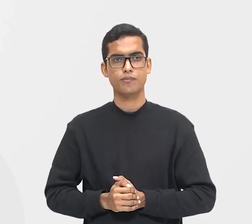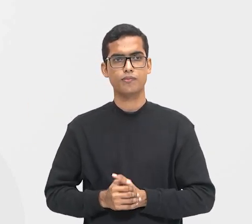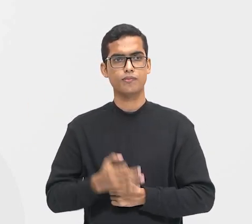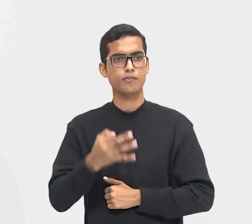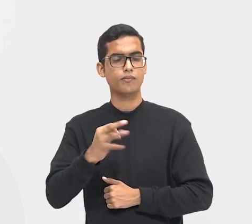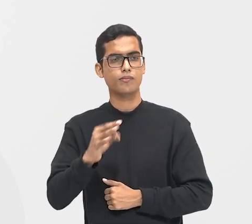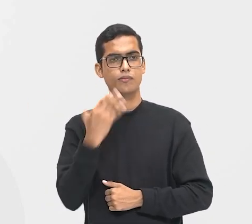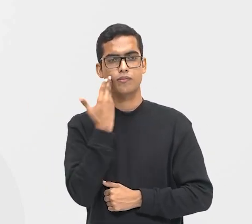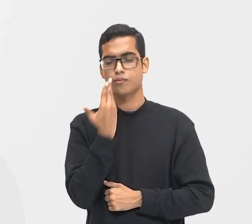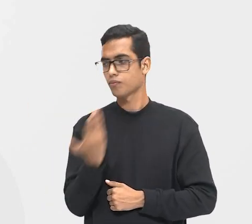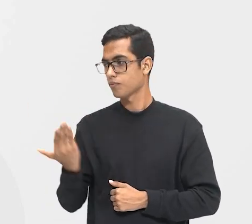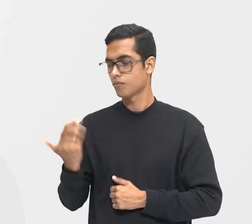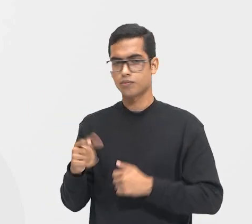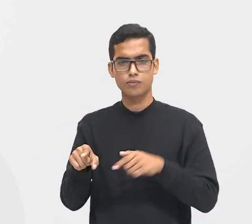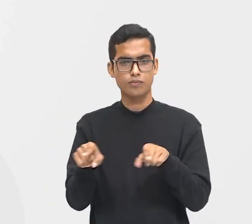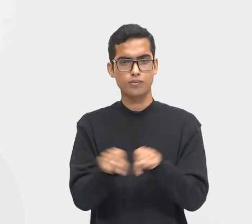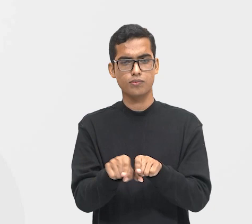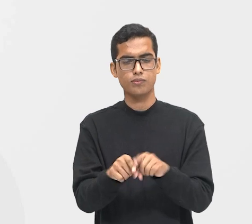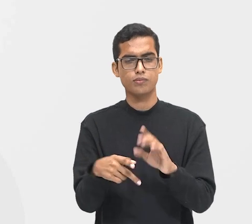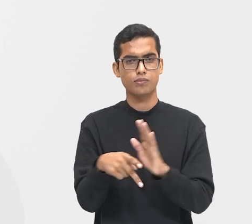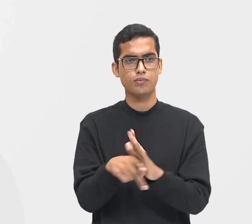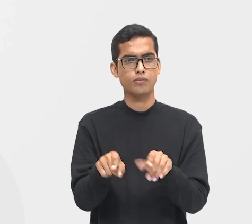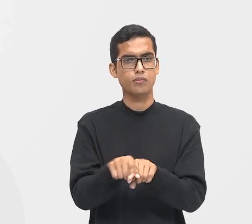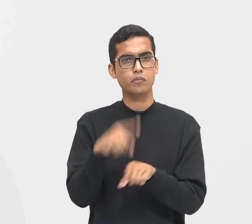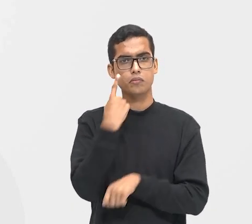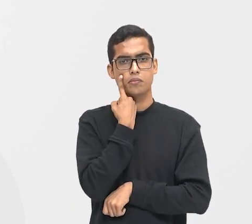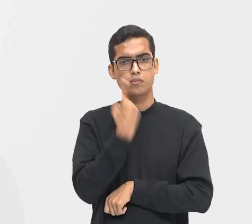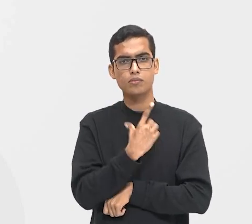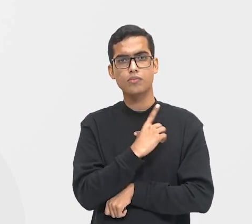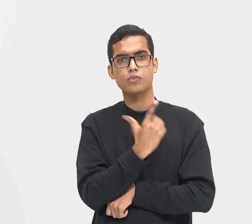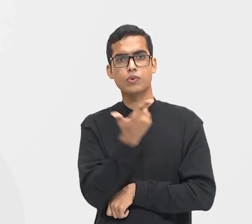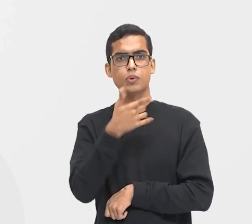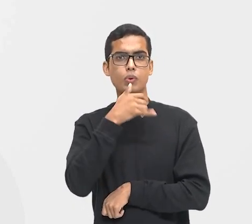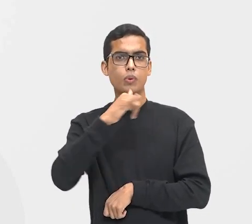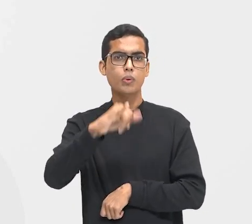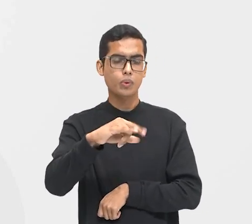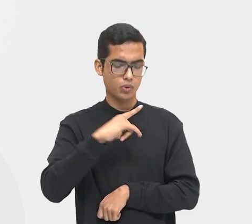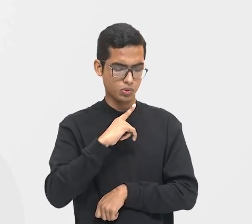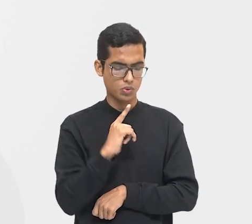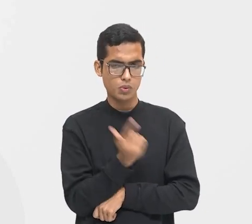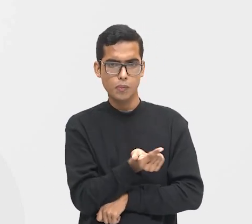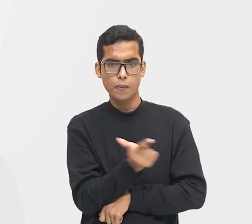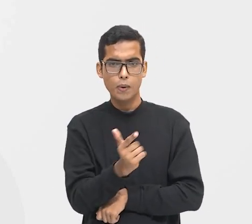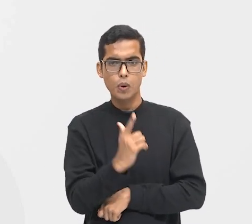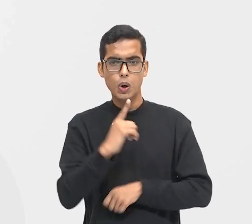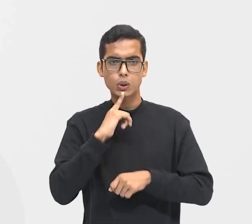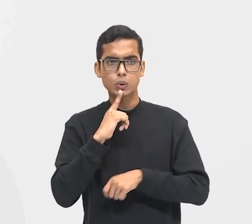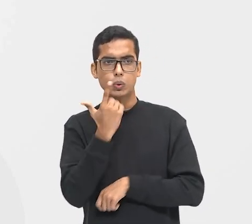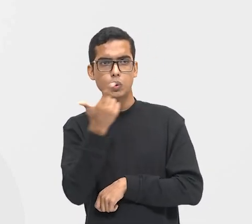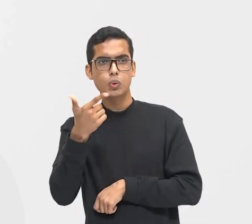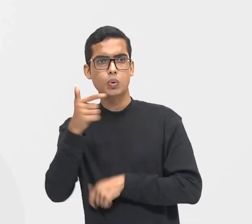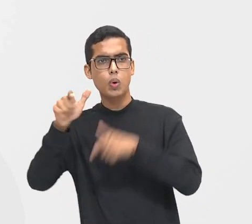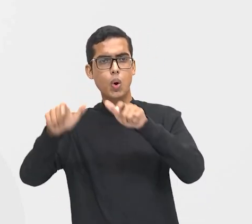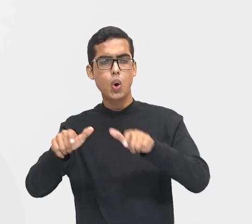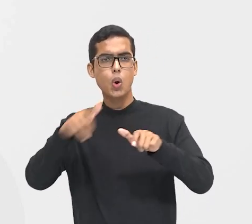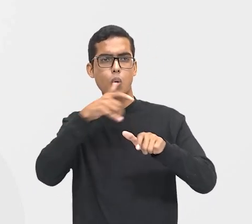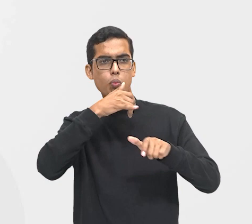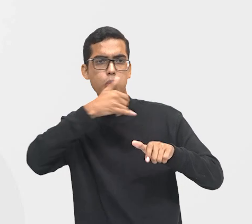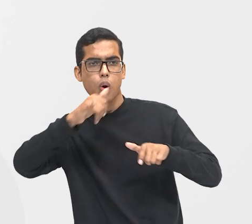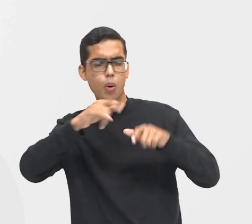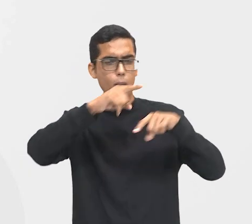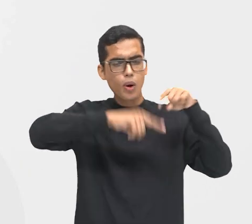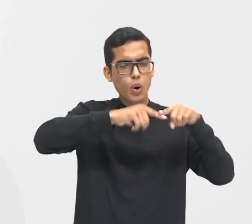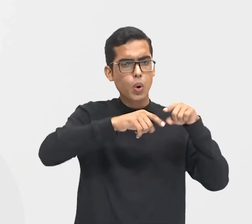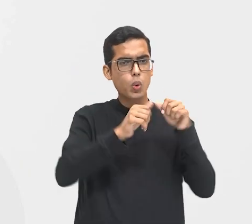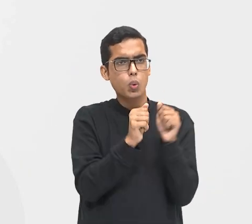certo? E olha lá, e ela se propaga para um outro local transportando energia sem transportar matéria, tá bom? Como a gente pôde